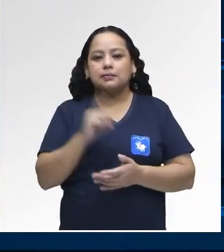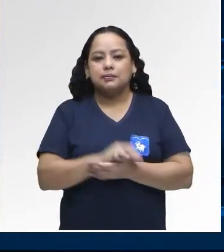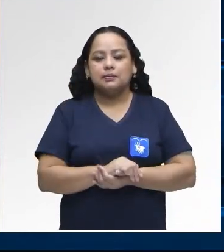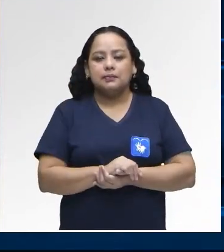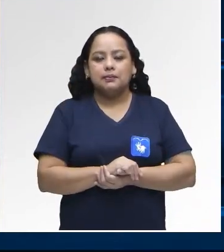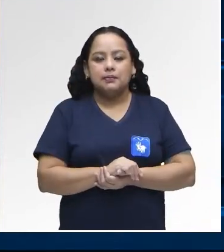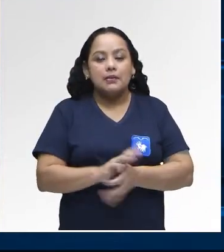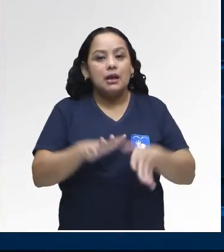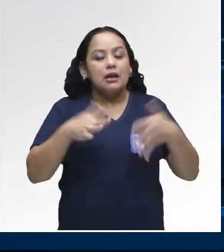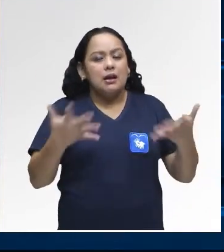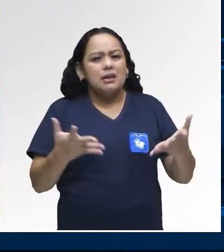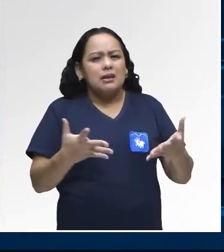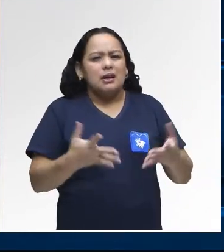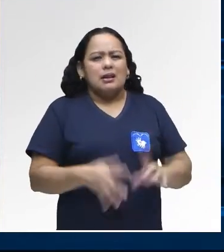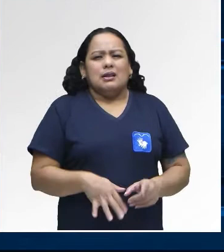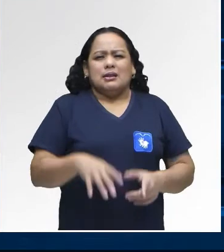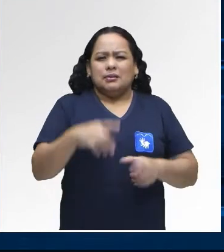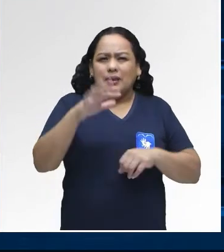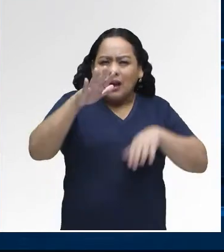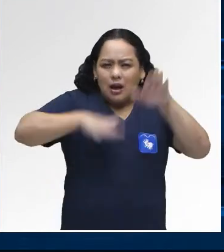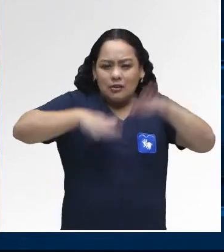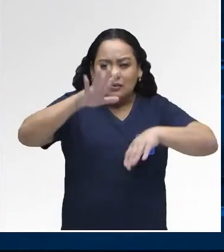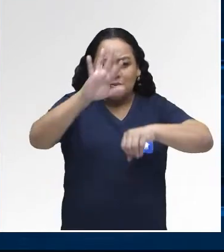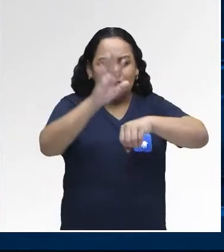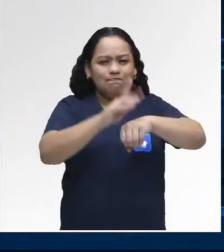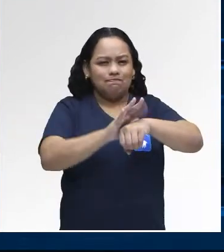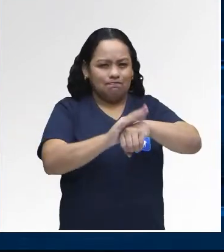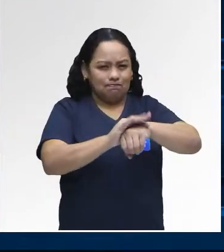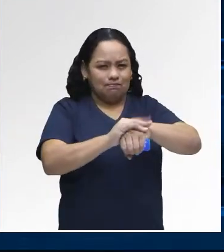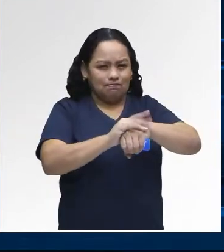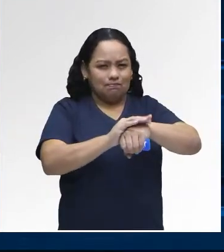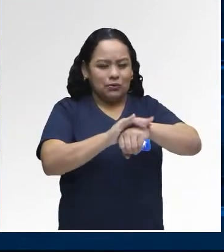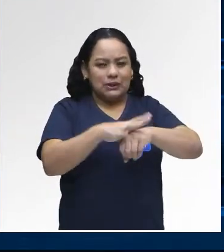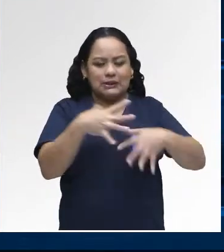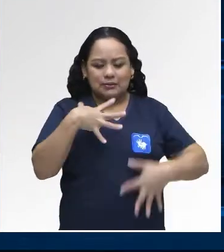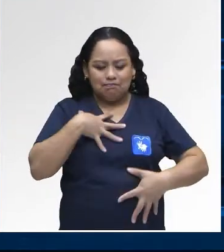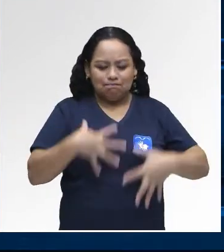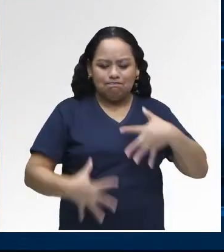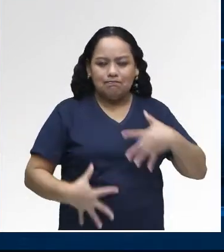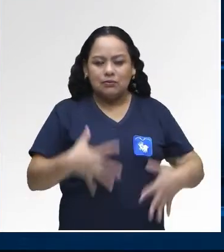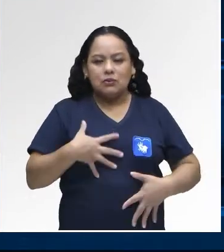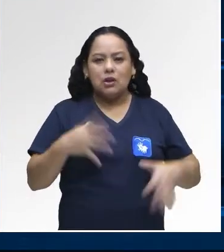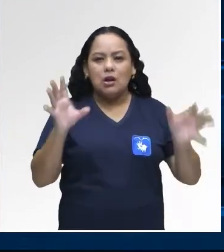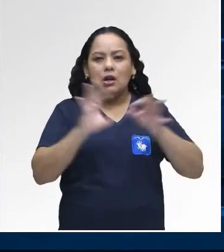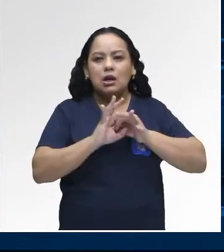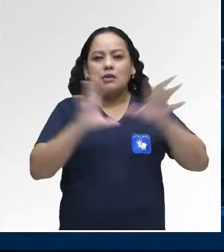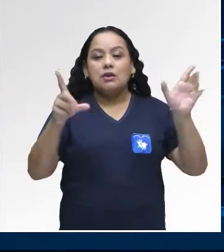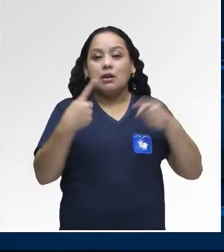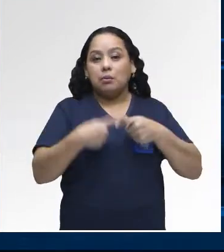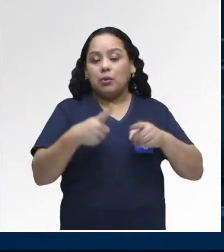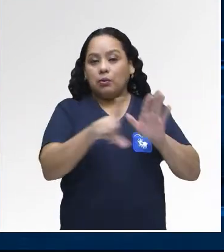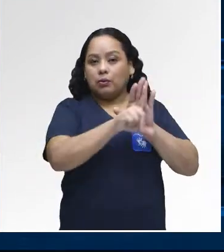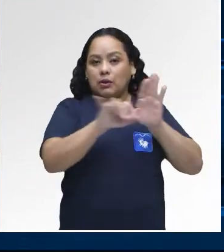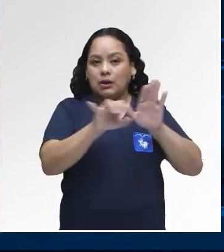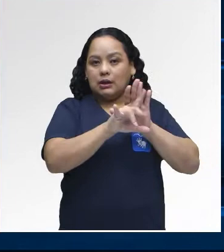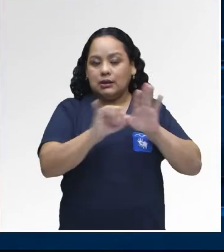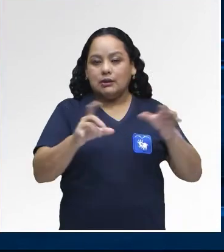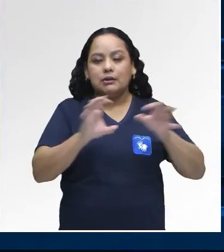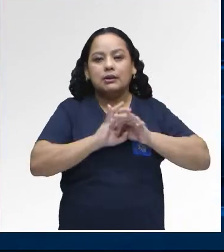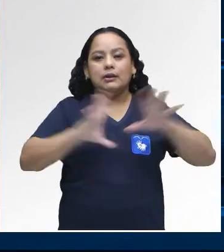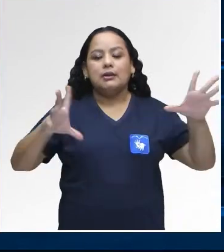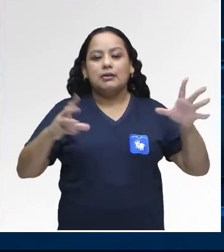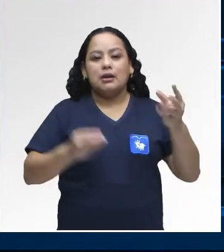apesar de trazerem prejuízo aos órgãos do corpo, são liberadas por lei, ou seja,